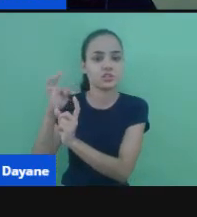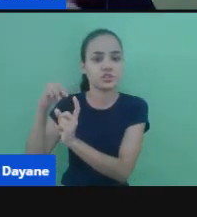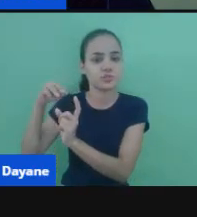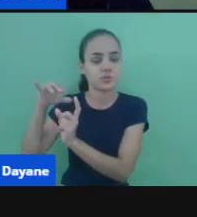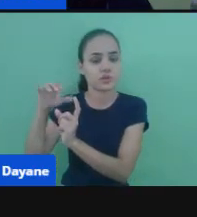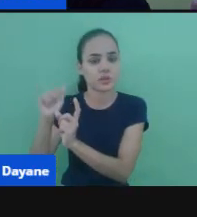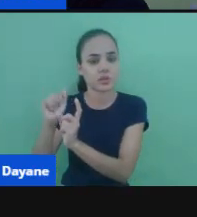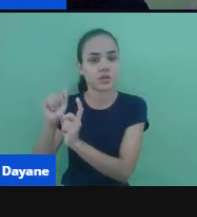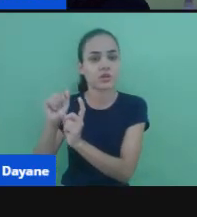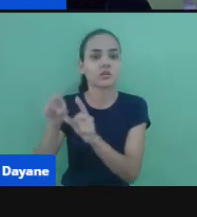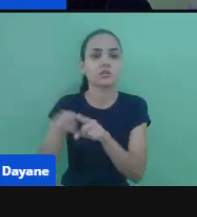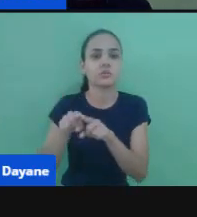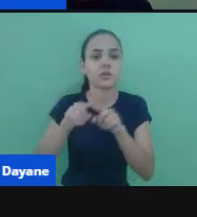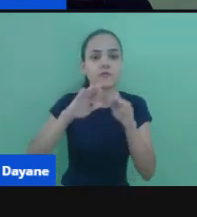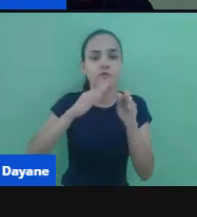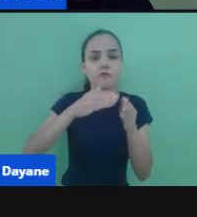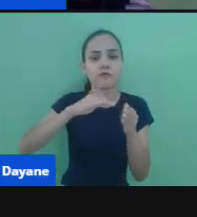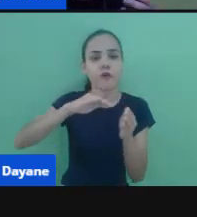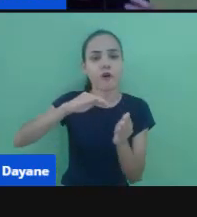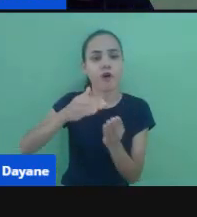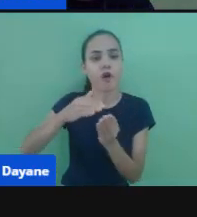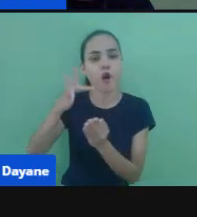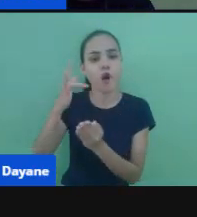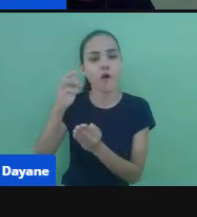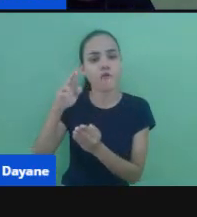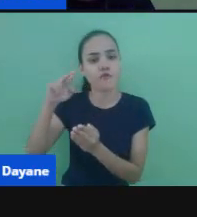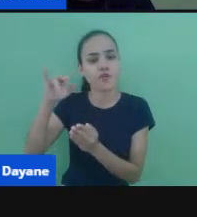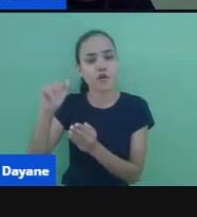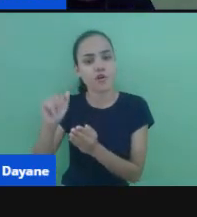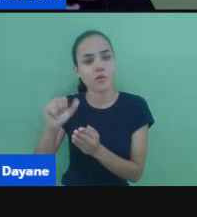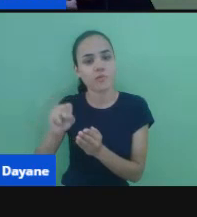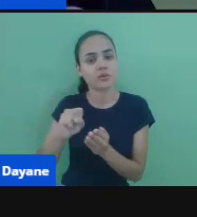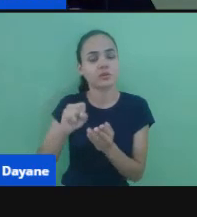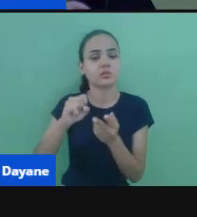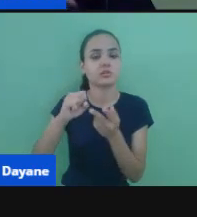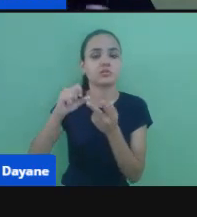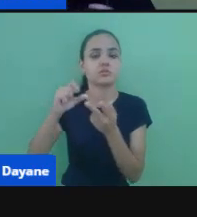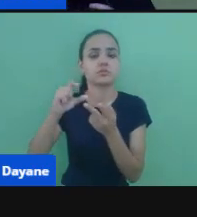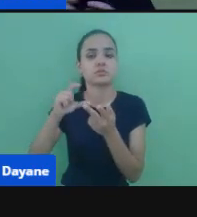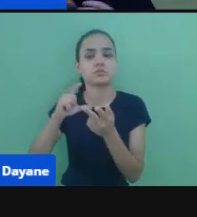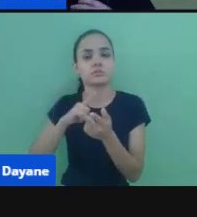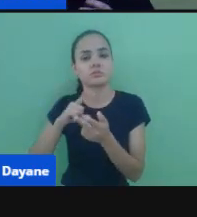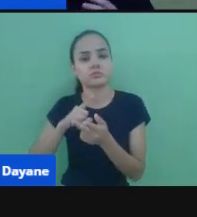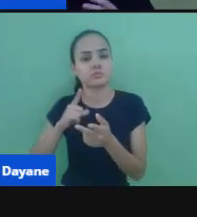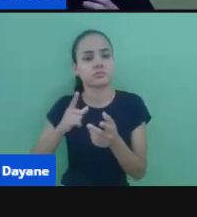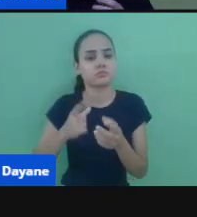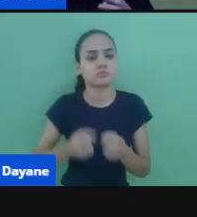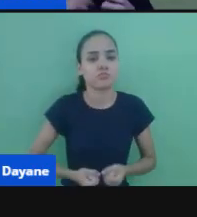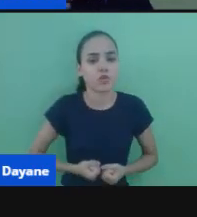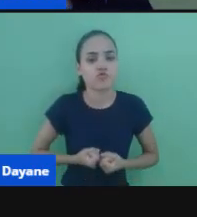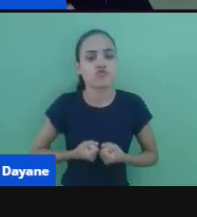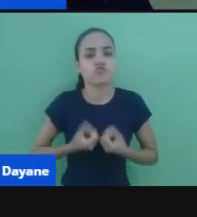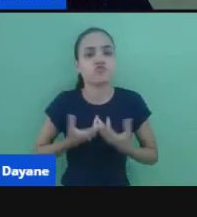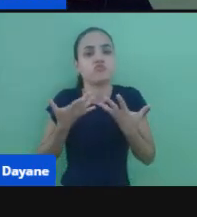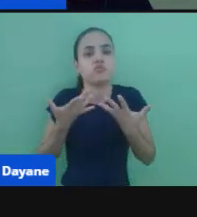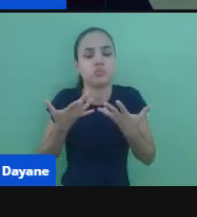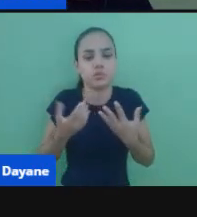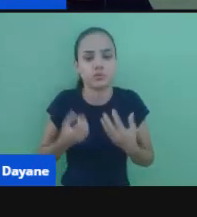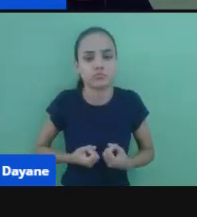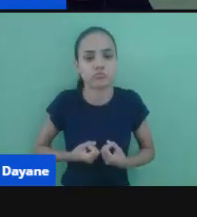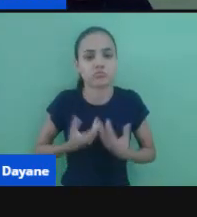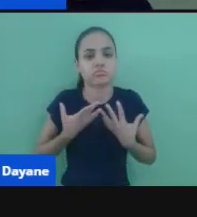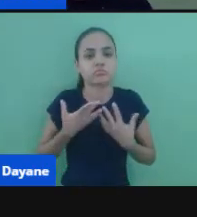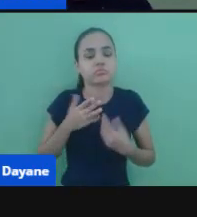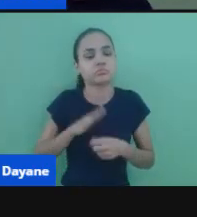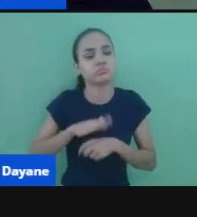as imagens elas costumam ser usadas de uma forma bem mais expressiva. Elas são mais importantes do que o discurso